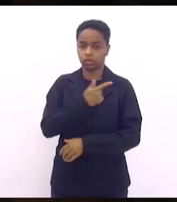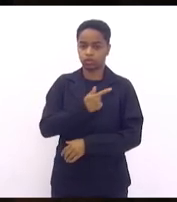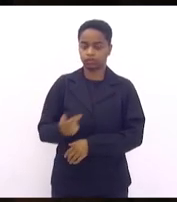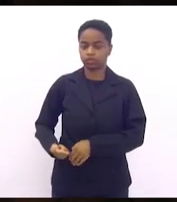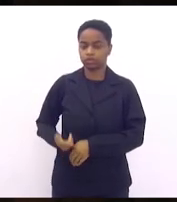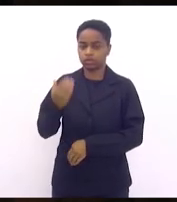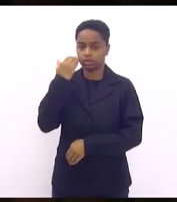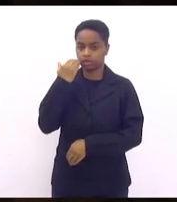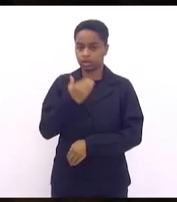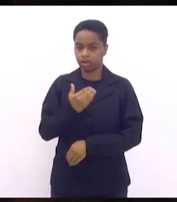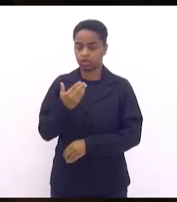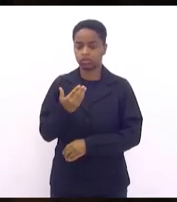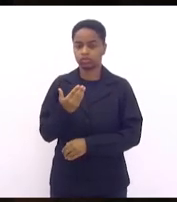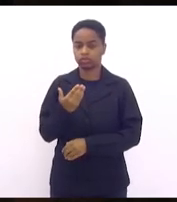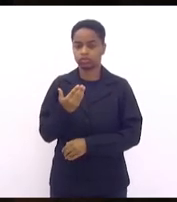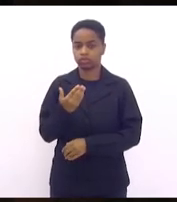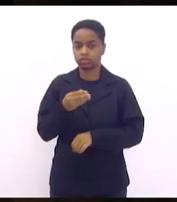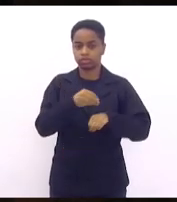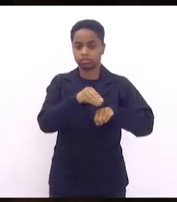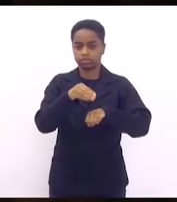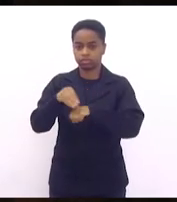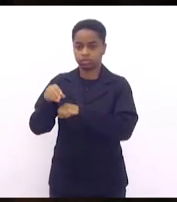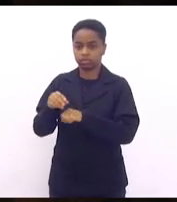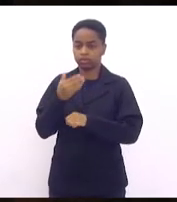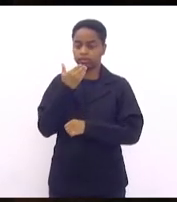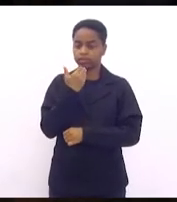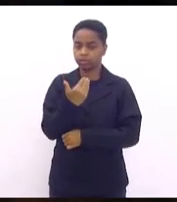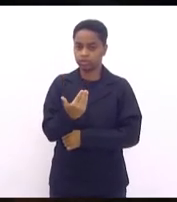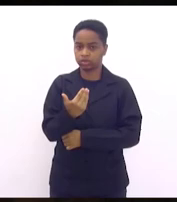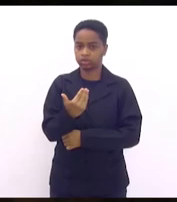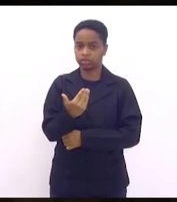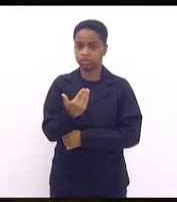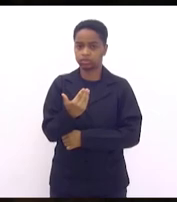governador do Estado do Rio de Janeiro o envio de mensagem solicitando